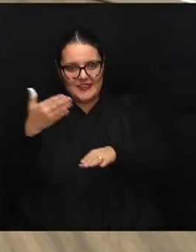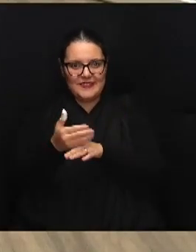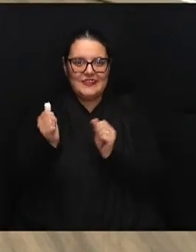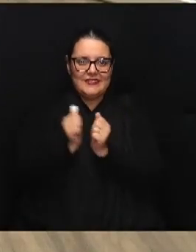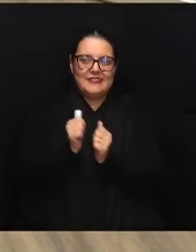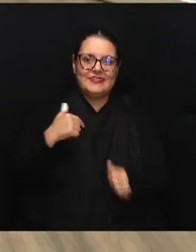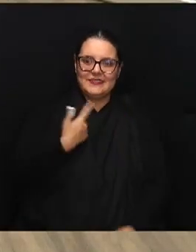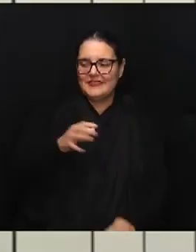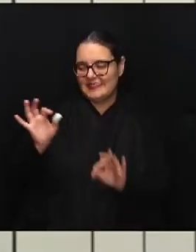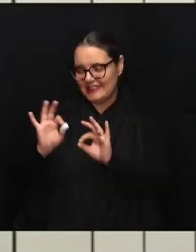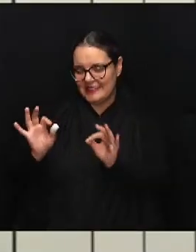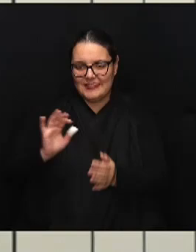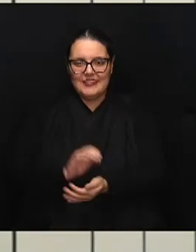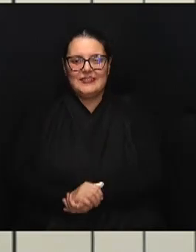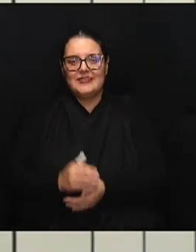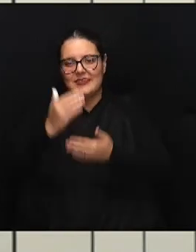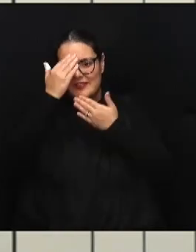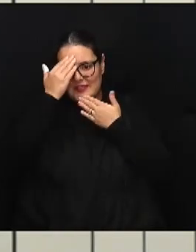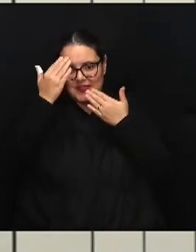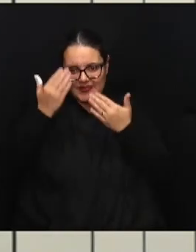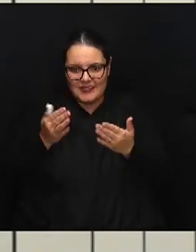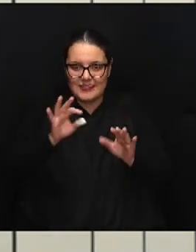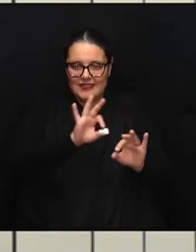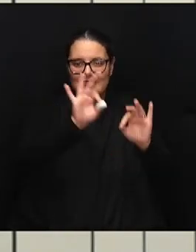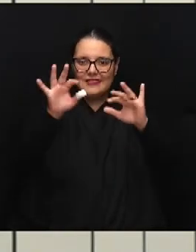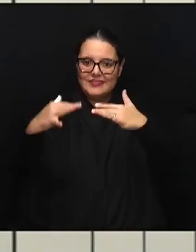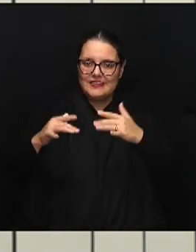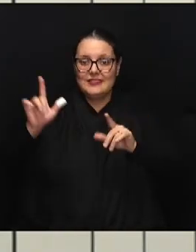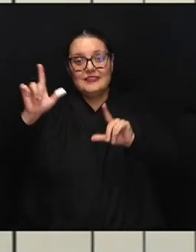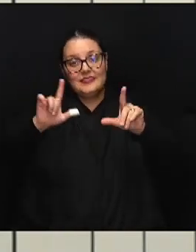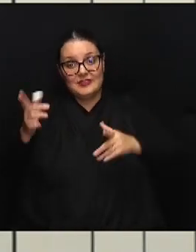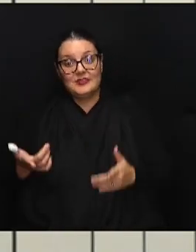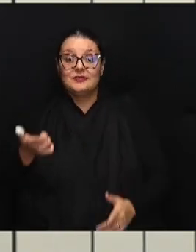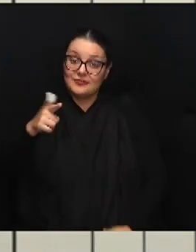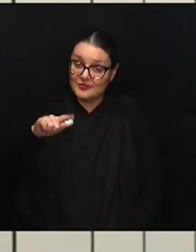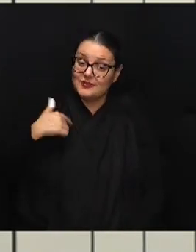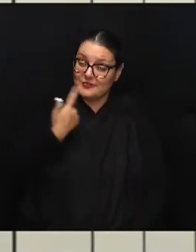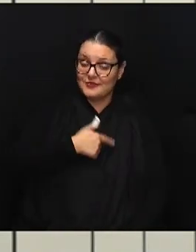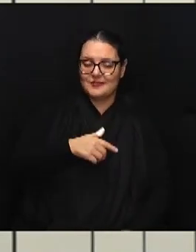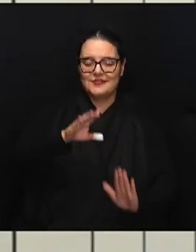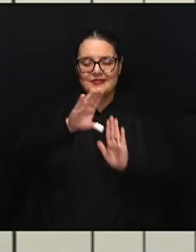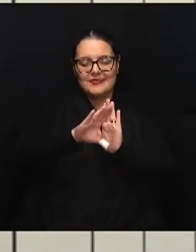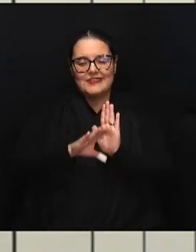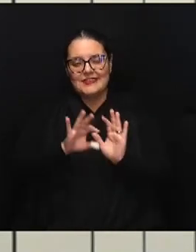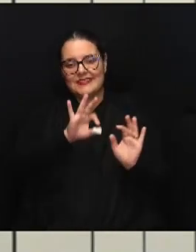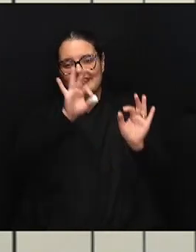participação. Nada. Obrigada a você que nos acompanhou pela tela e continue nos acompanhando, né?